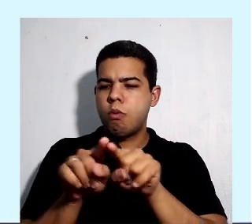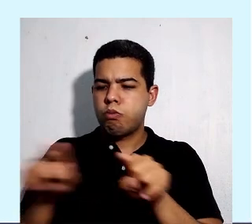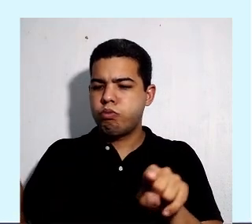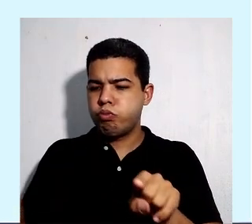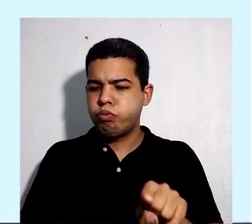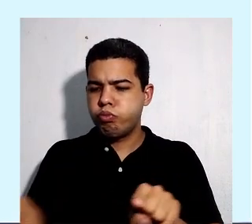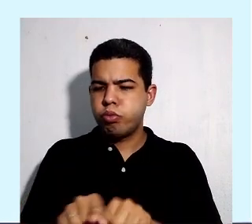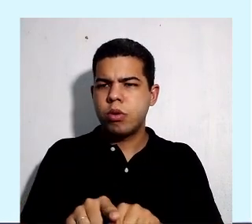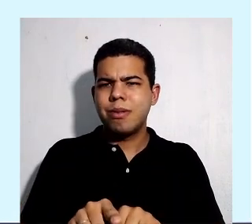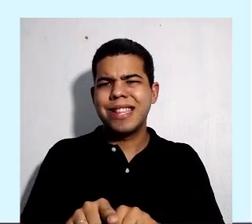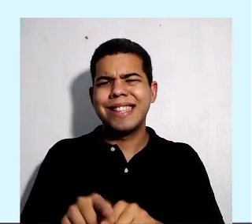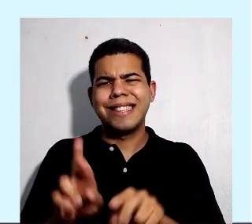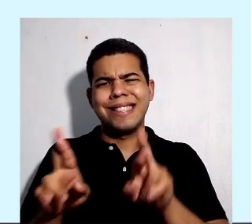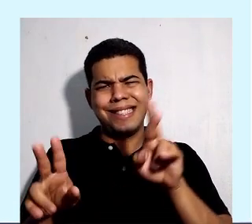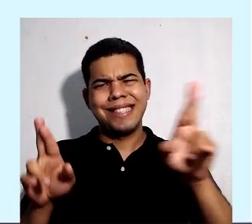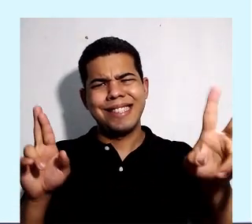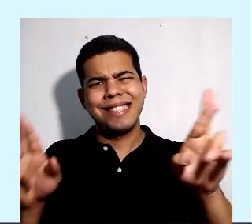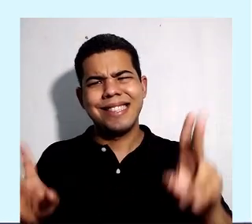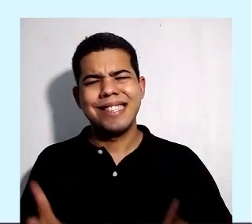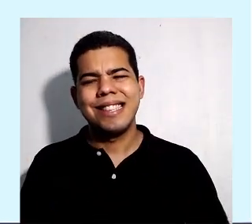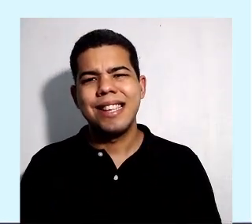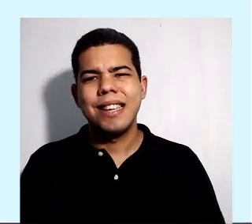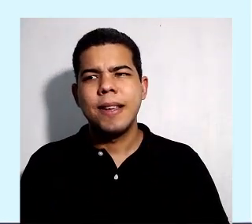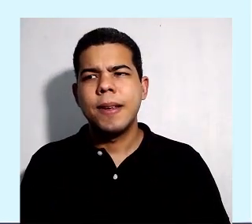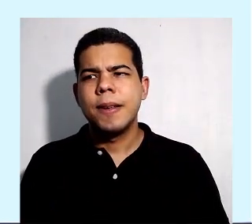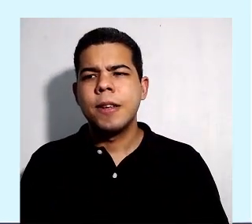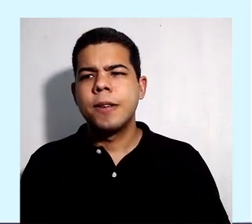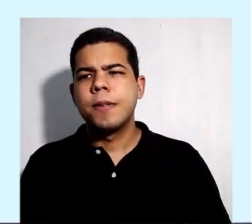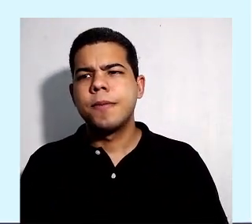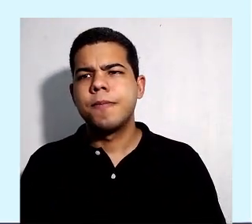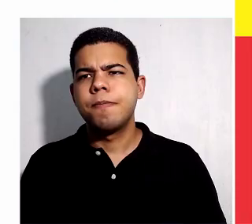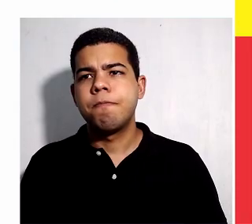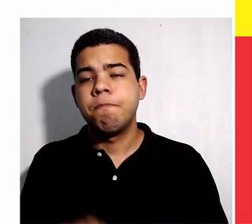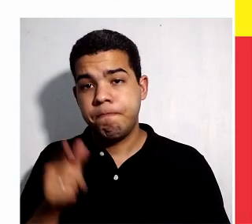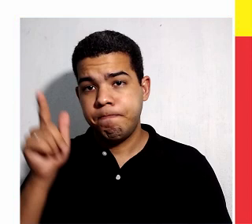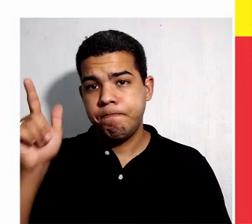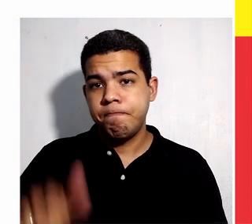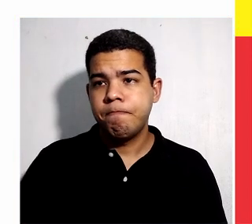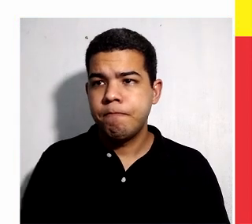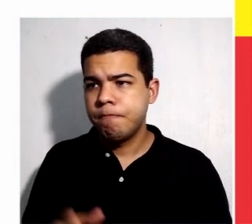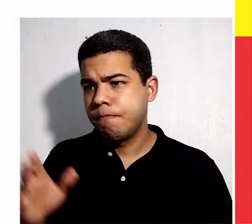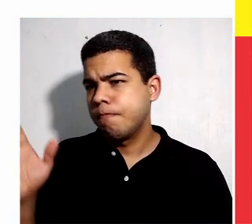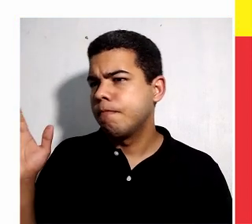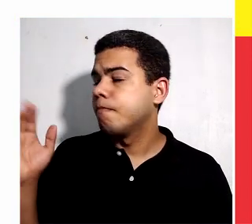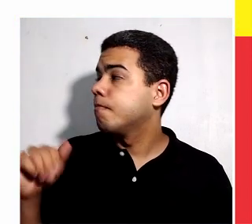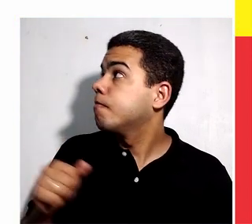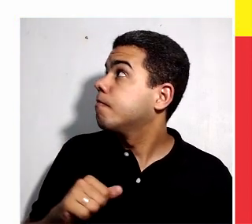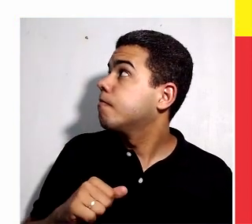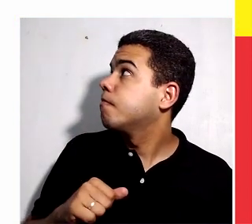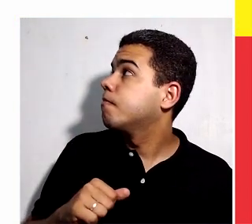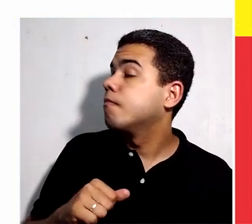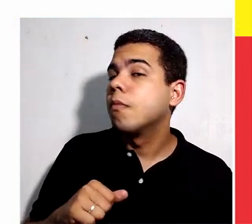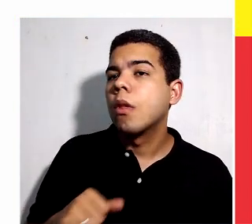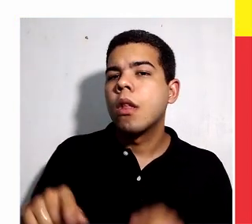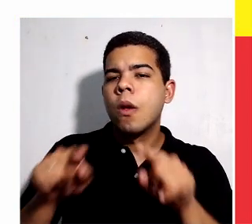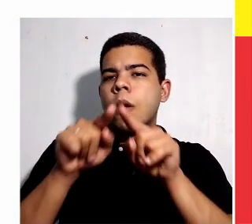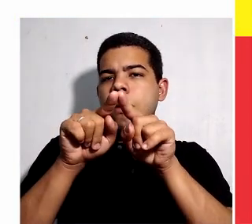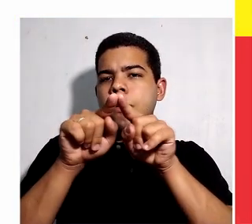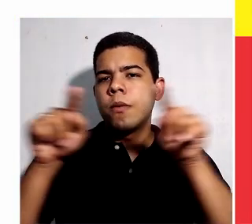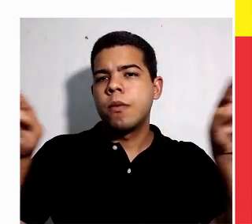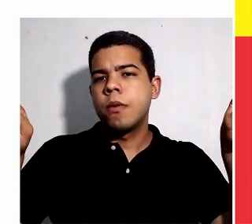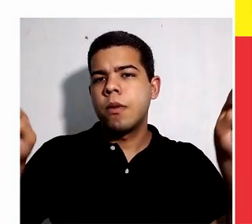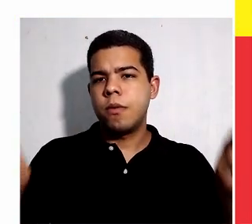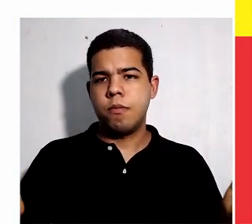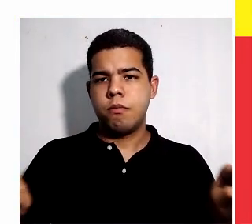outra figura. Então, por isso a gente tem que se preocupar. Vamos observar bem aqui, ó. Para calcular a área desse